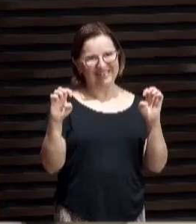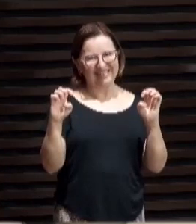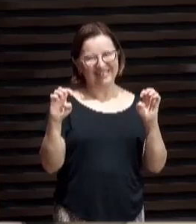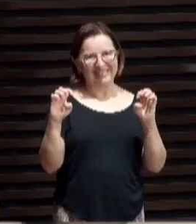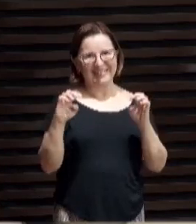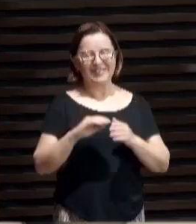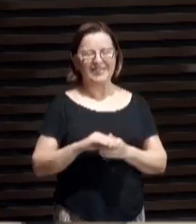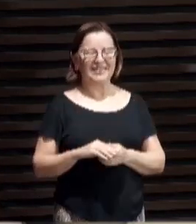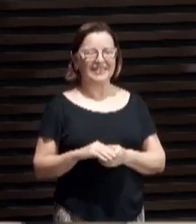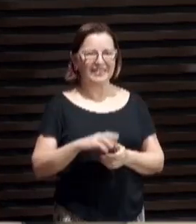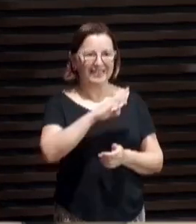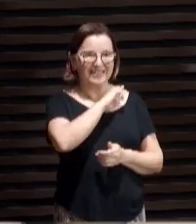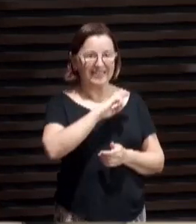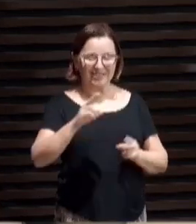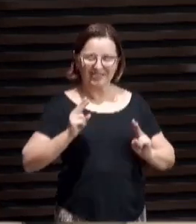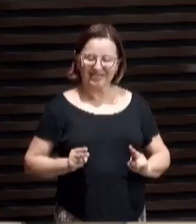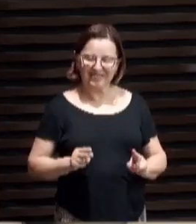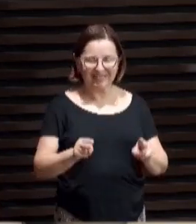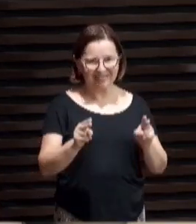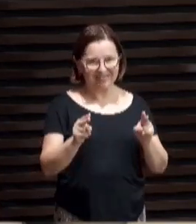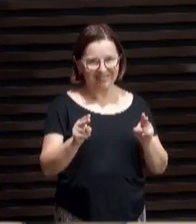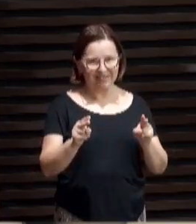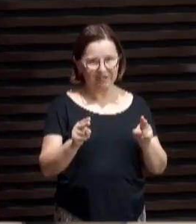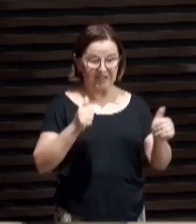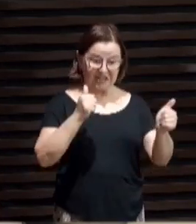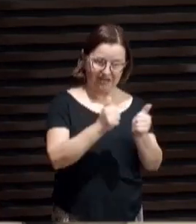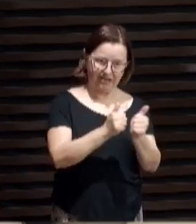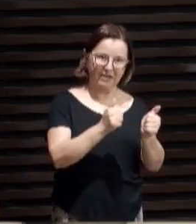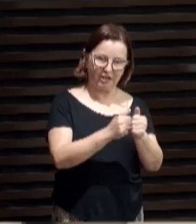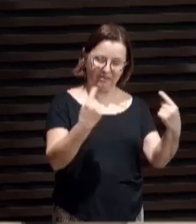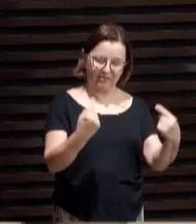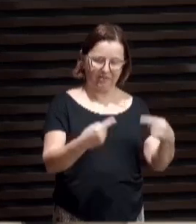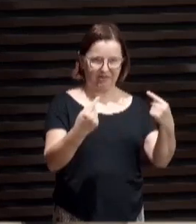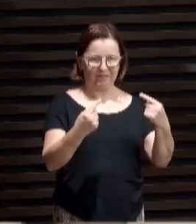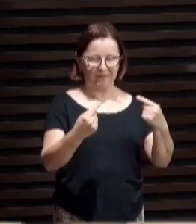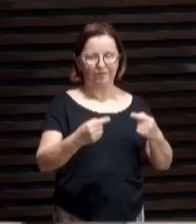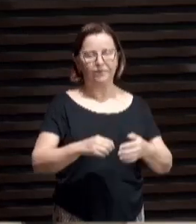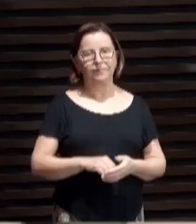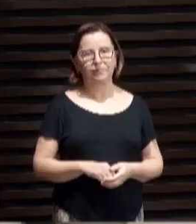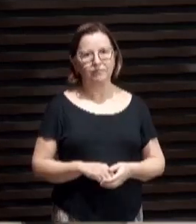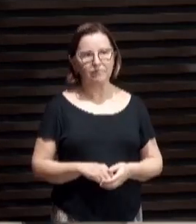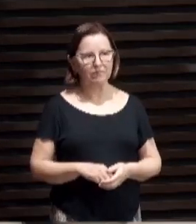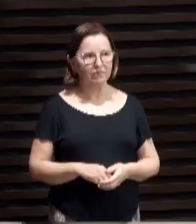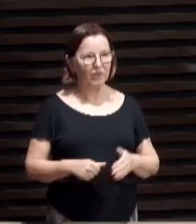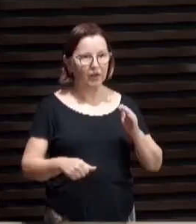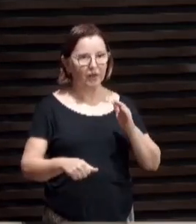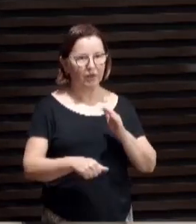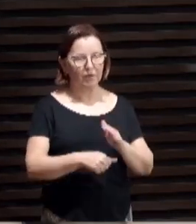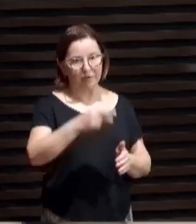E a religião é sempre perseguidora. Você vai ver que o primeiro